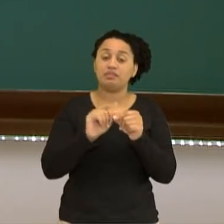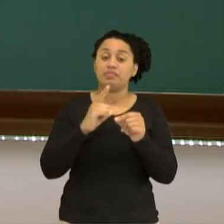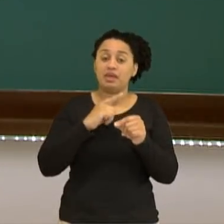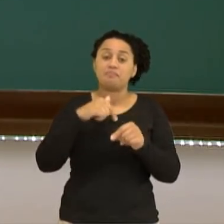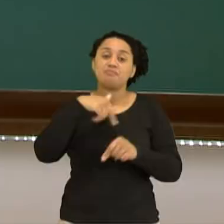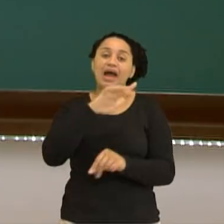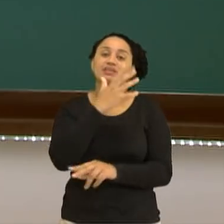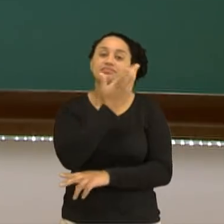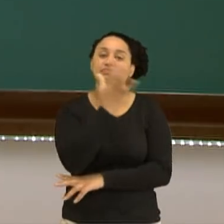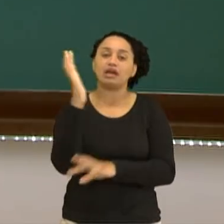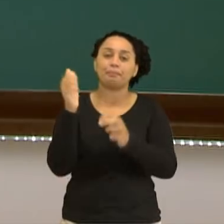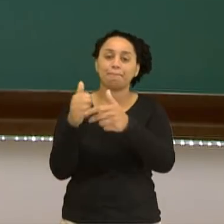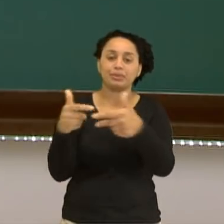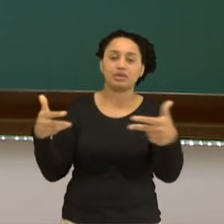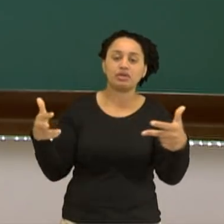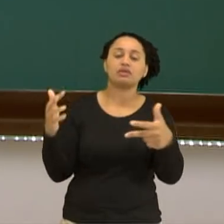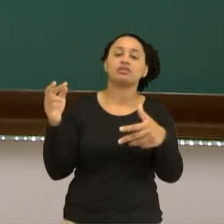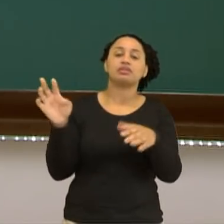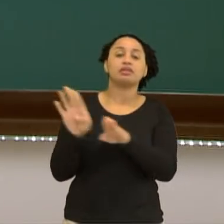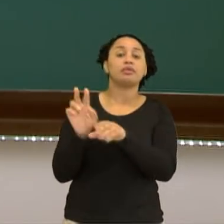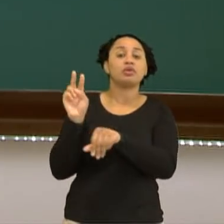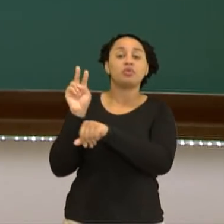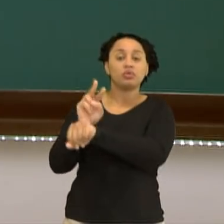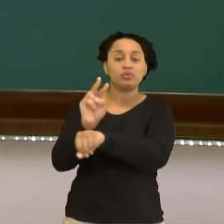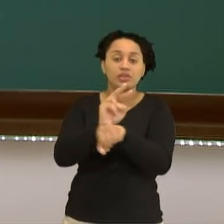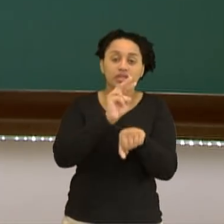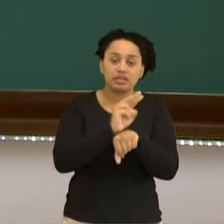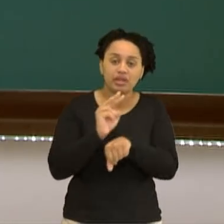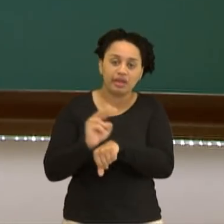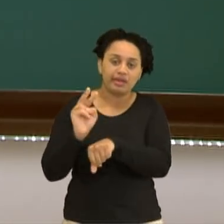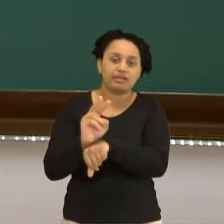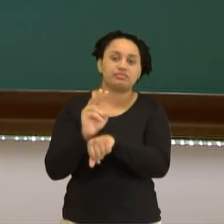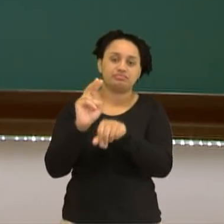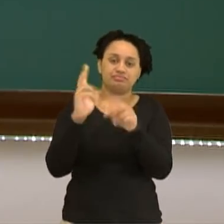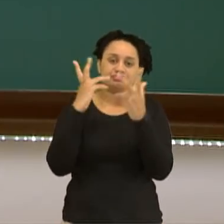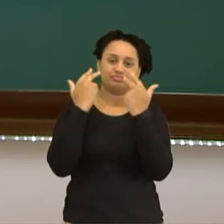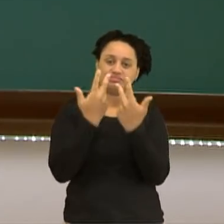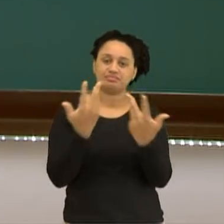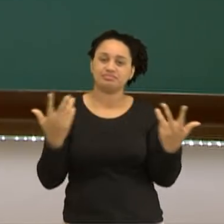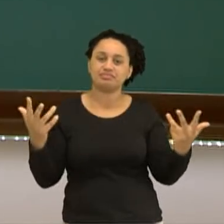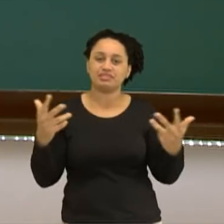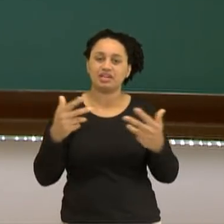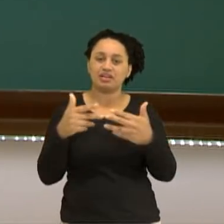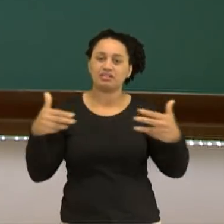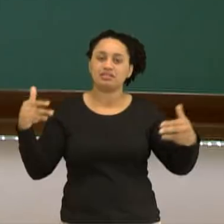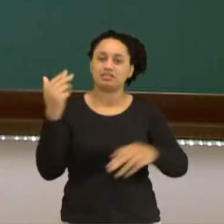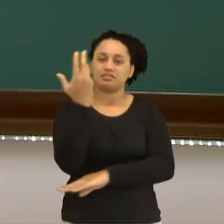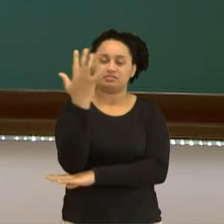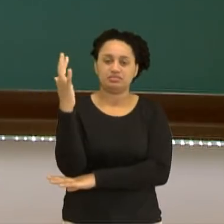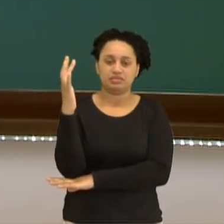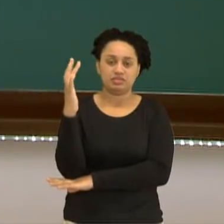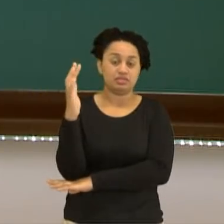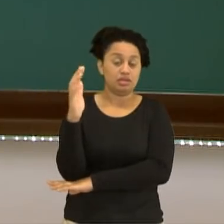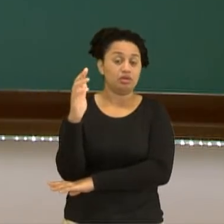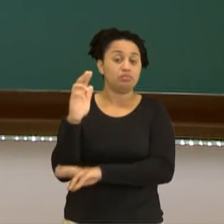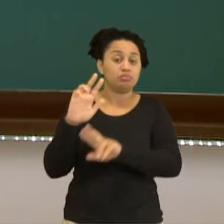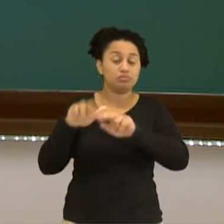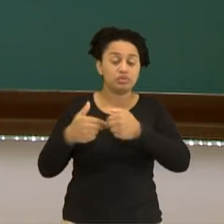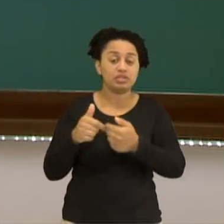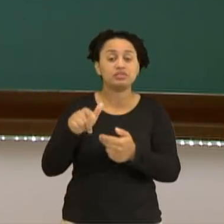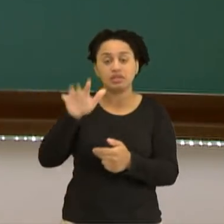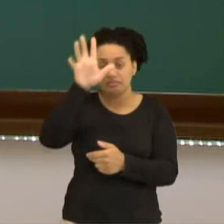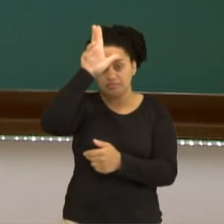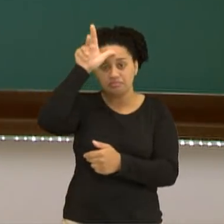é investir na preservação da natureza. Não é à toa que a Amazônia, para o mundo,